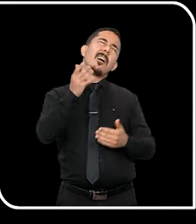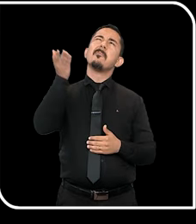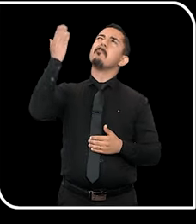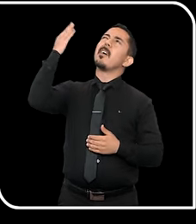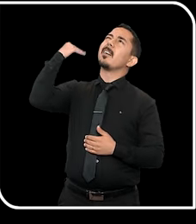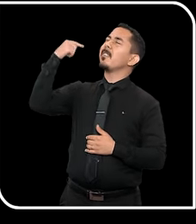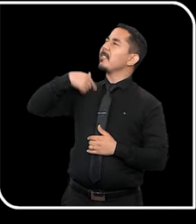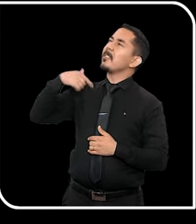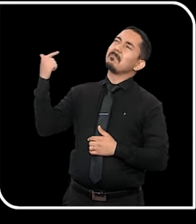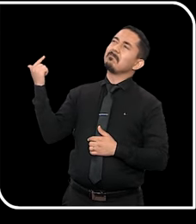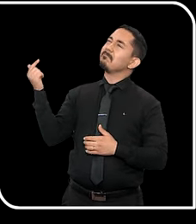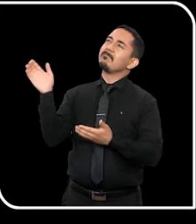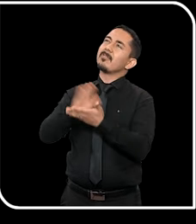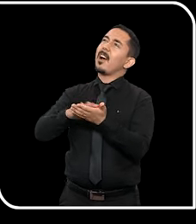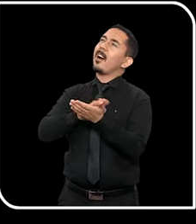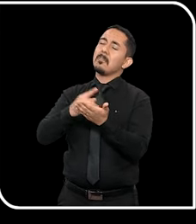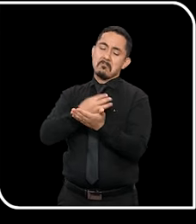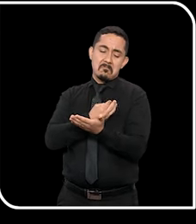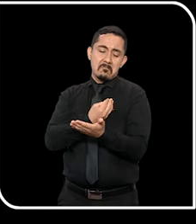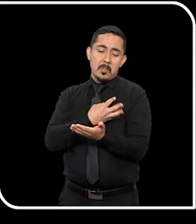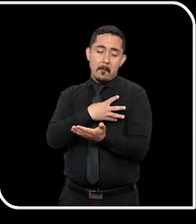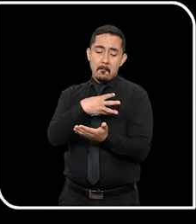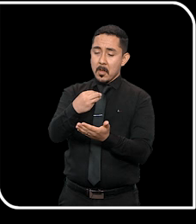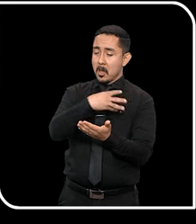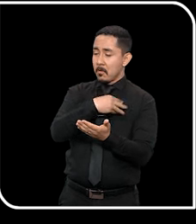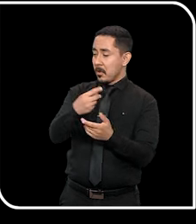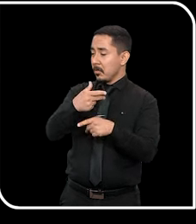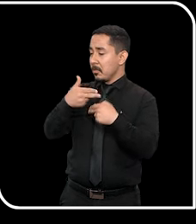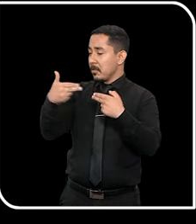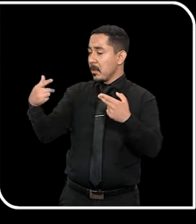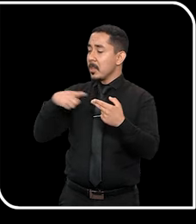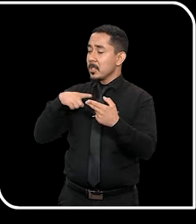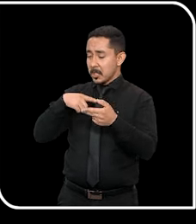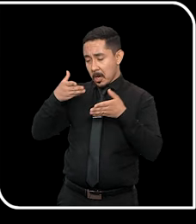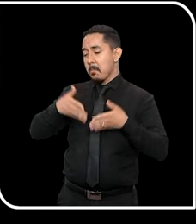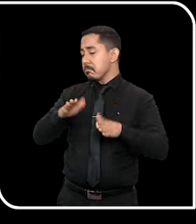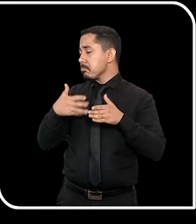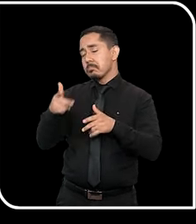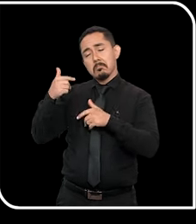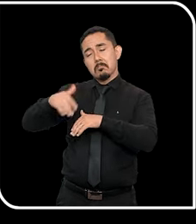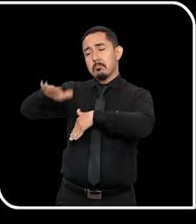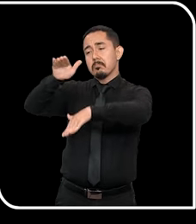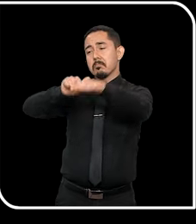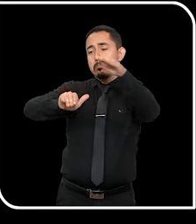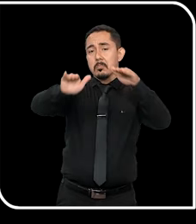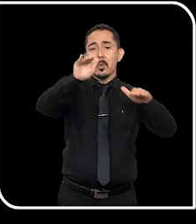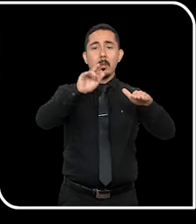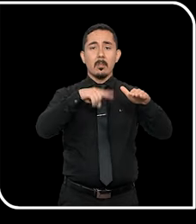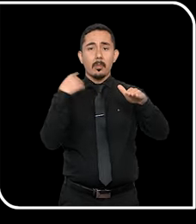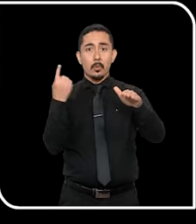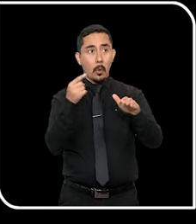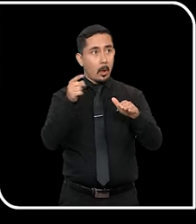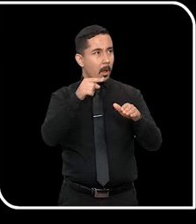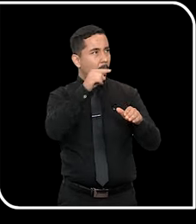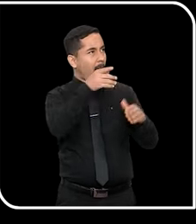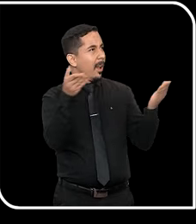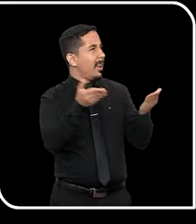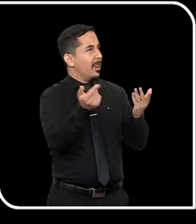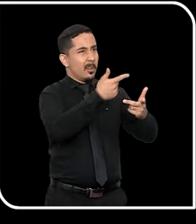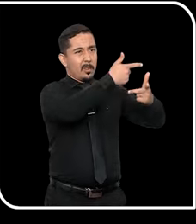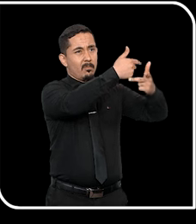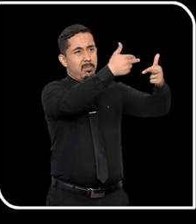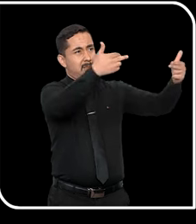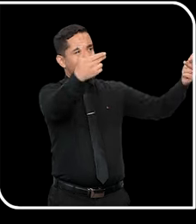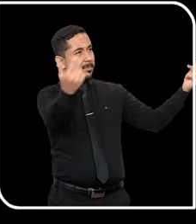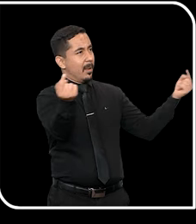não tinha nada disso a gente at um filho atrás do outro e a gente não tinha não tinha não tinha não tinha tudo isso que